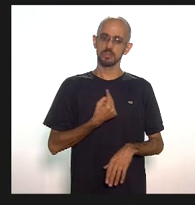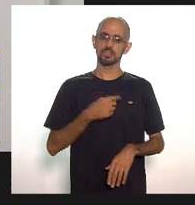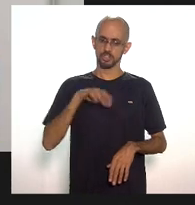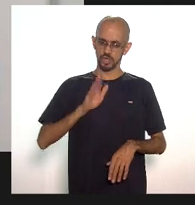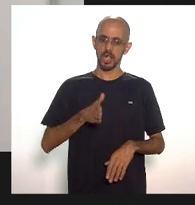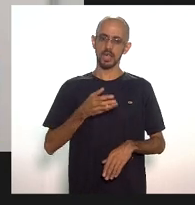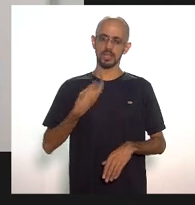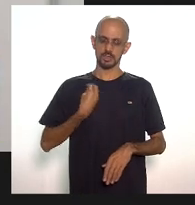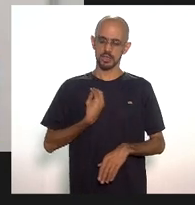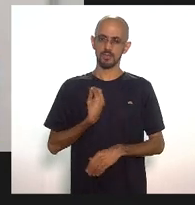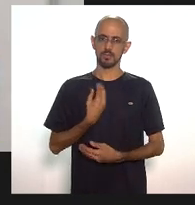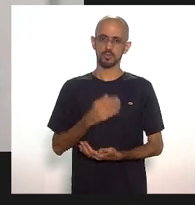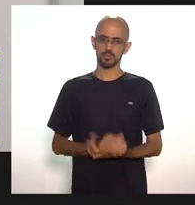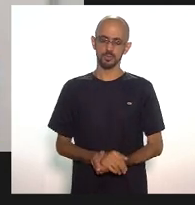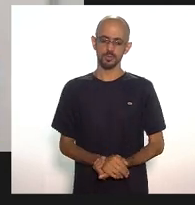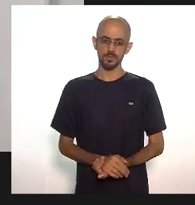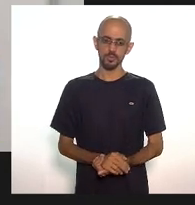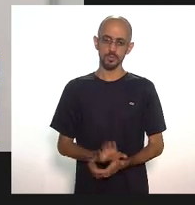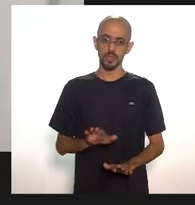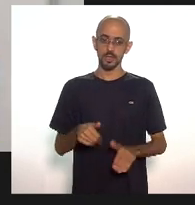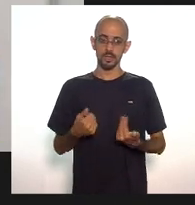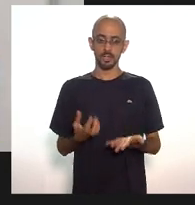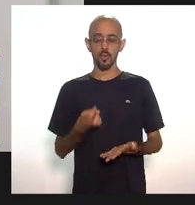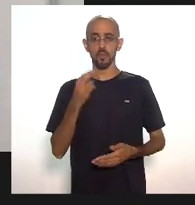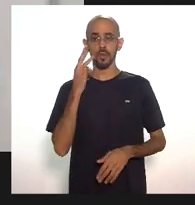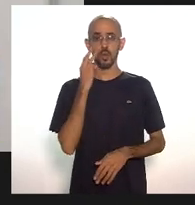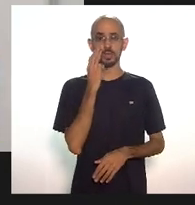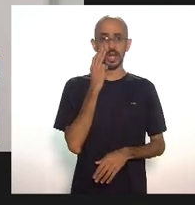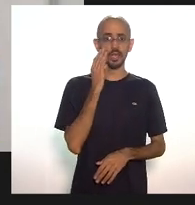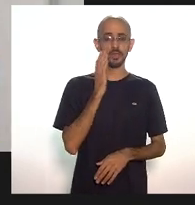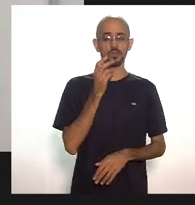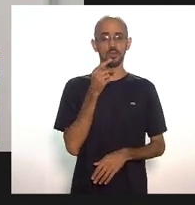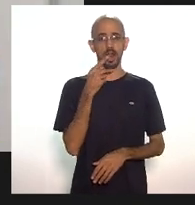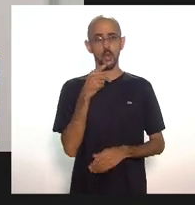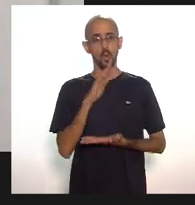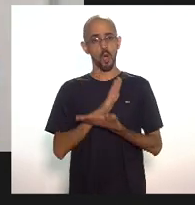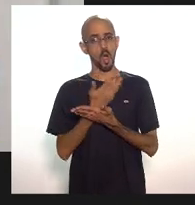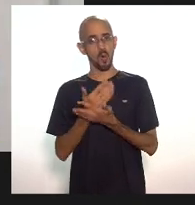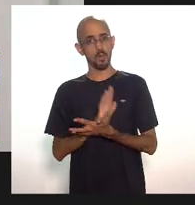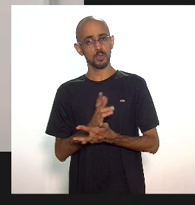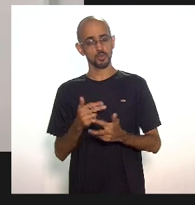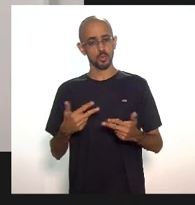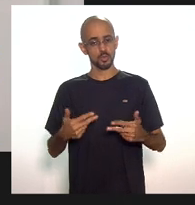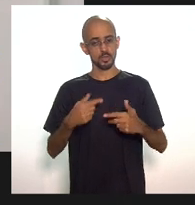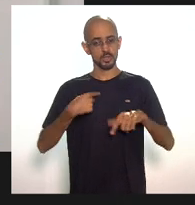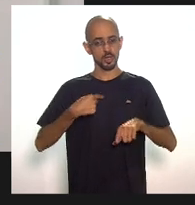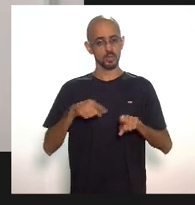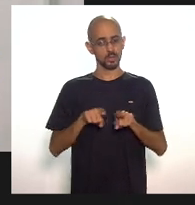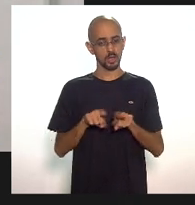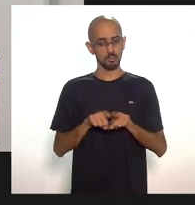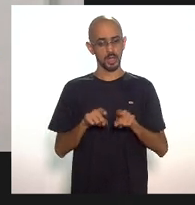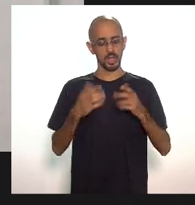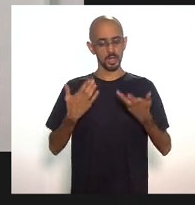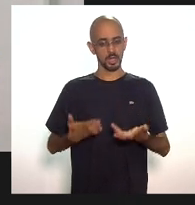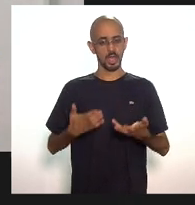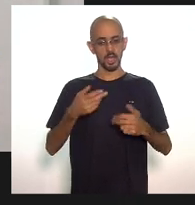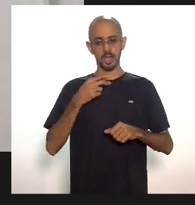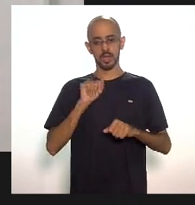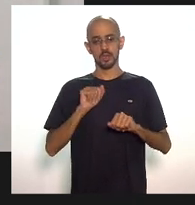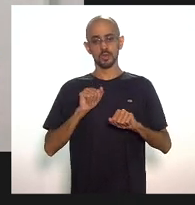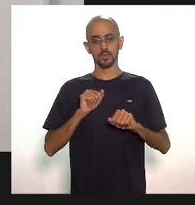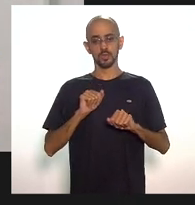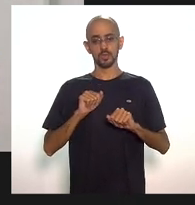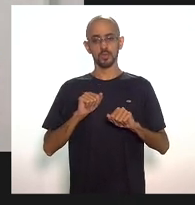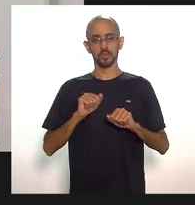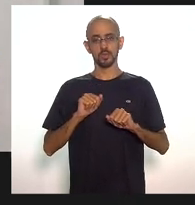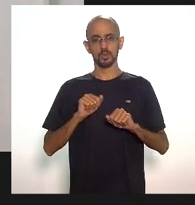não. O deputado Valdec fez algumas colocações e eu gostaria também de fazer algumas ponderações nesse momento, né? Eu